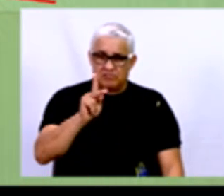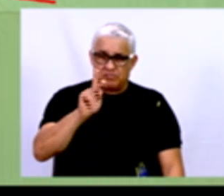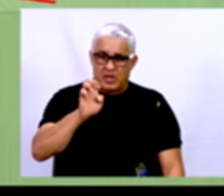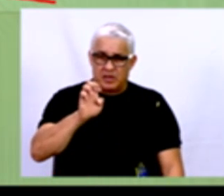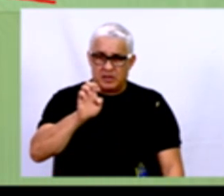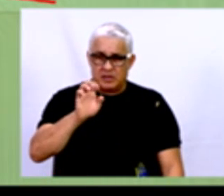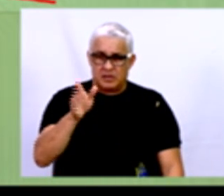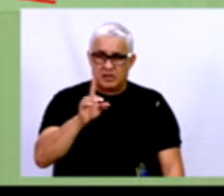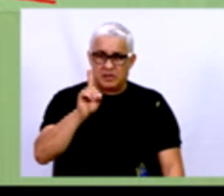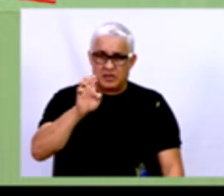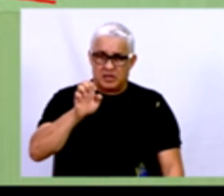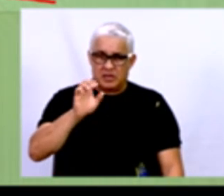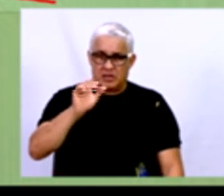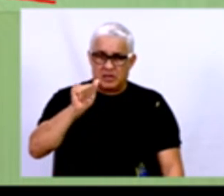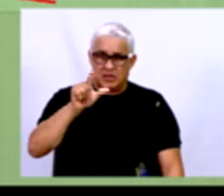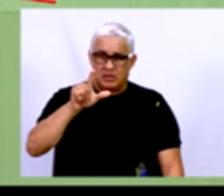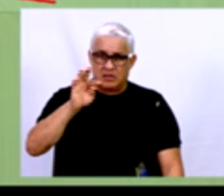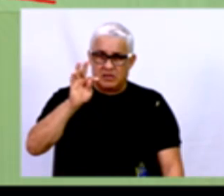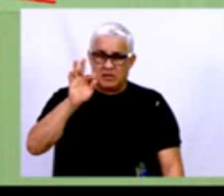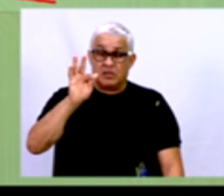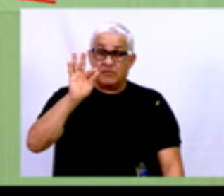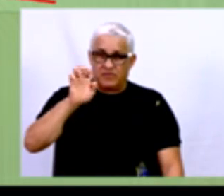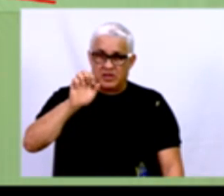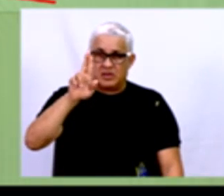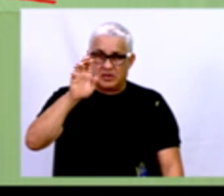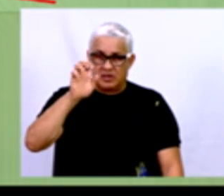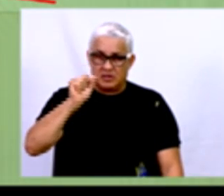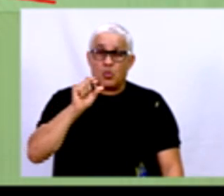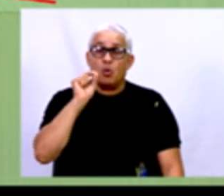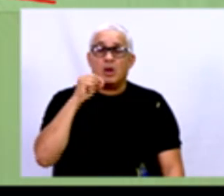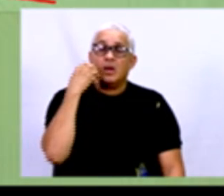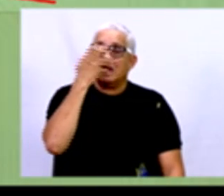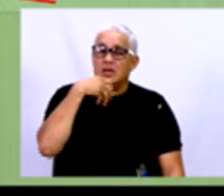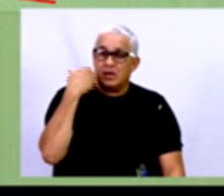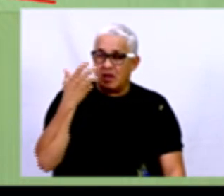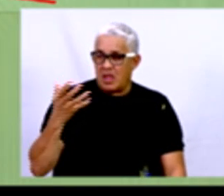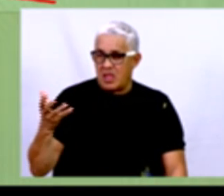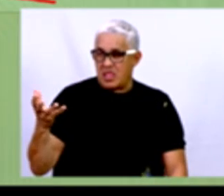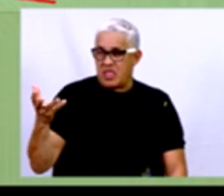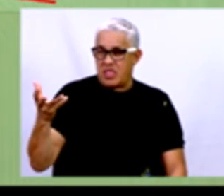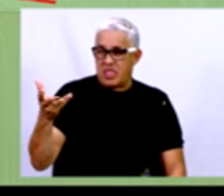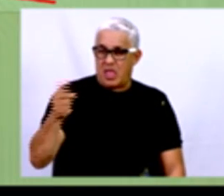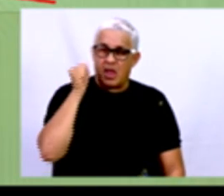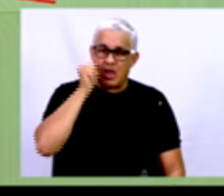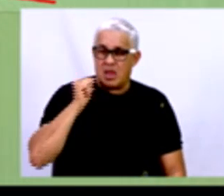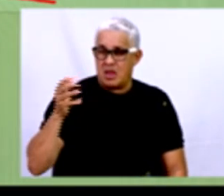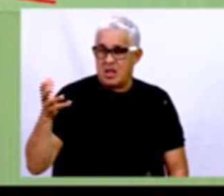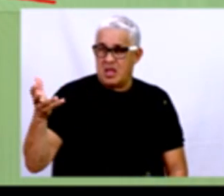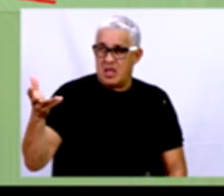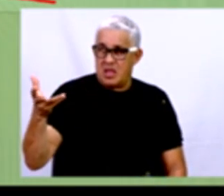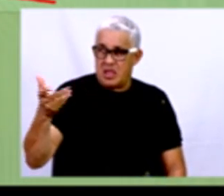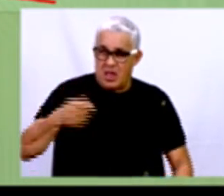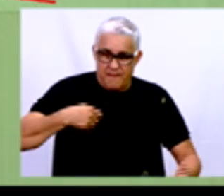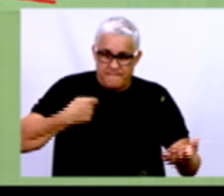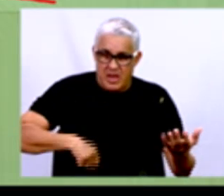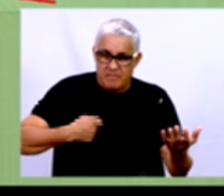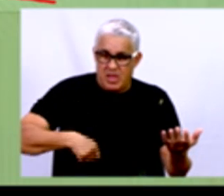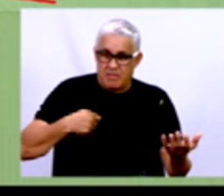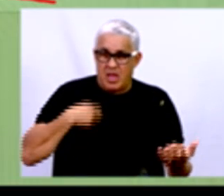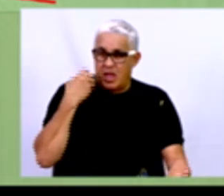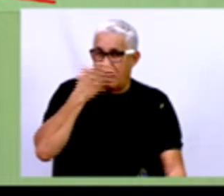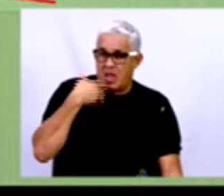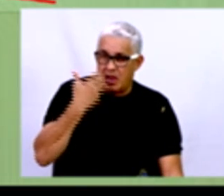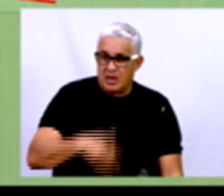seja, iam cantar a mulher, né? Iam fazer aquele aluguel lá para ver se conquistava. E aí eles, olha como reflete a